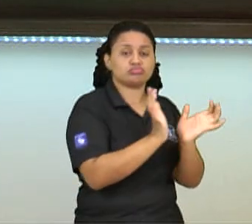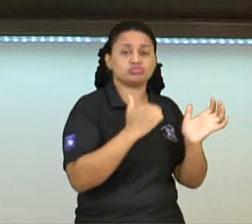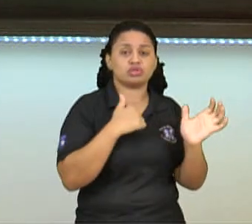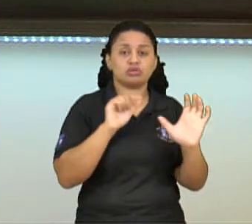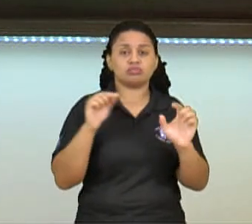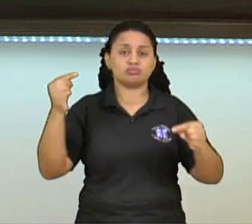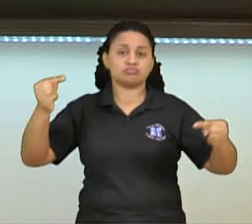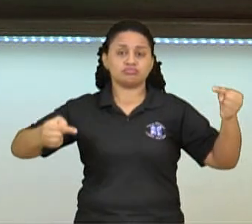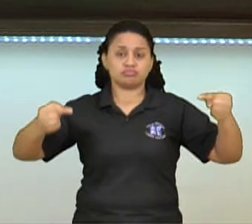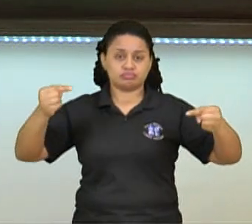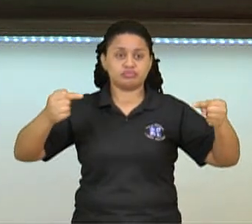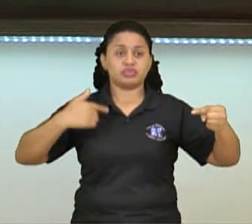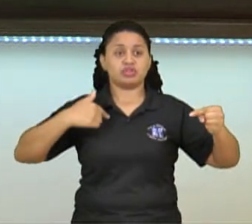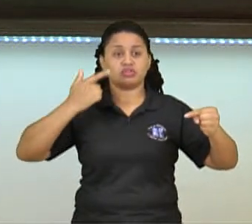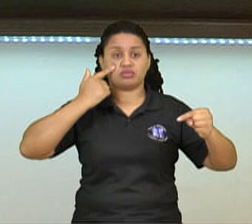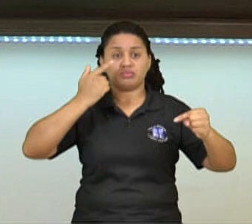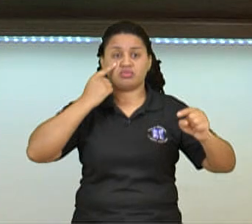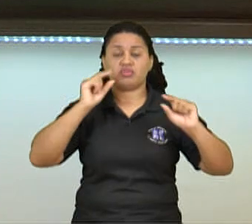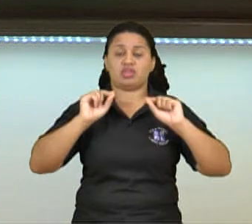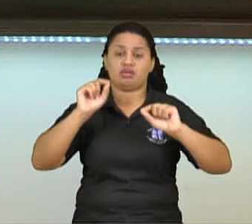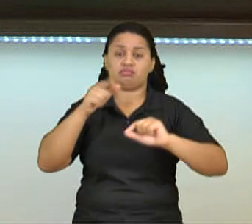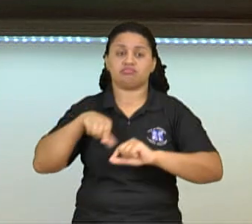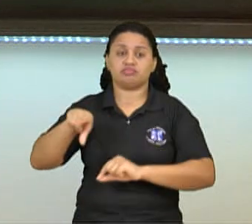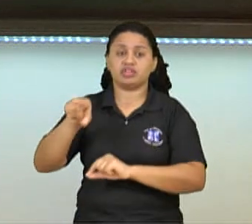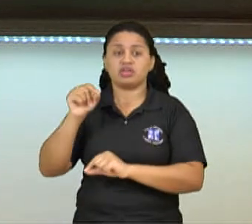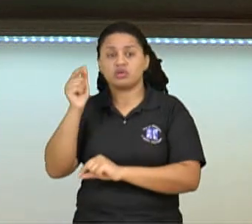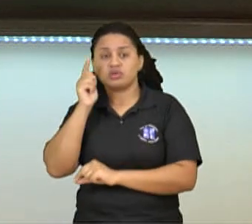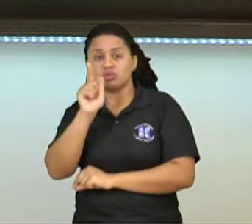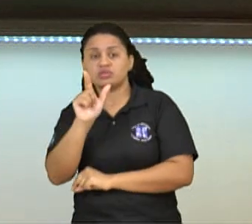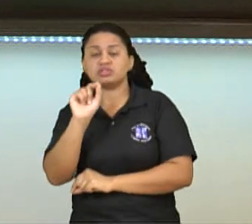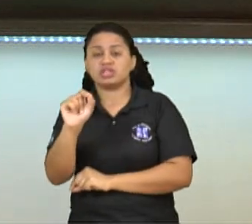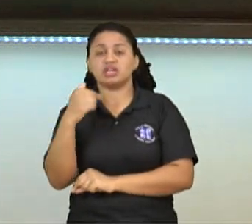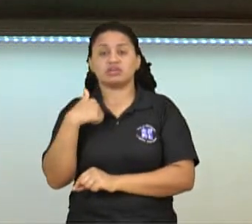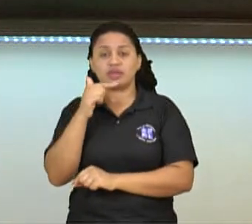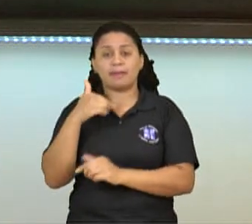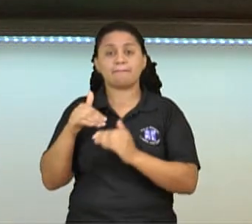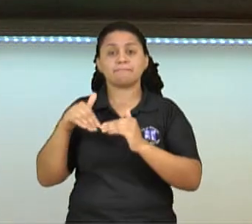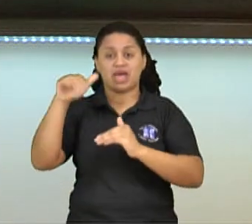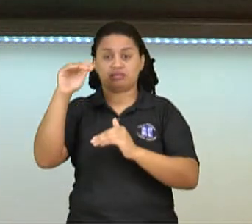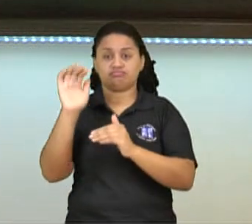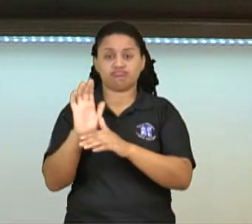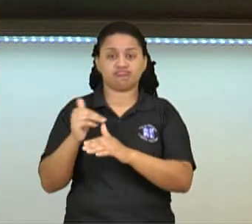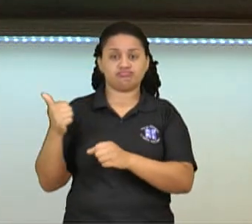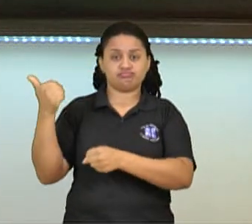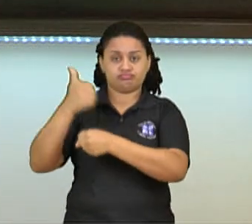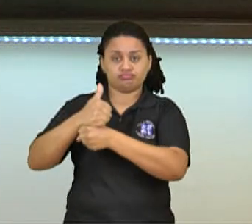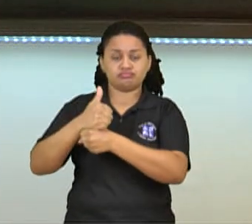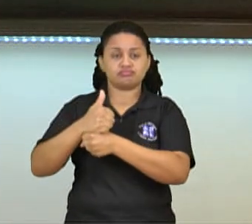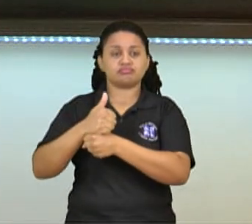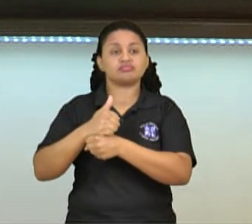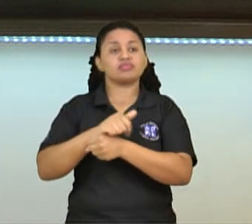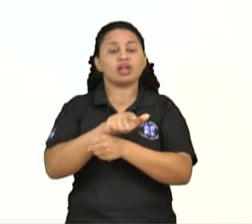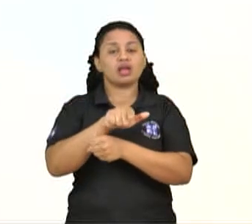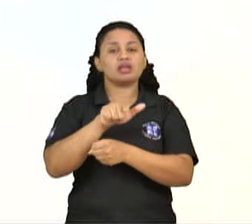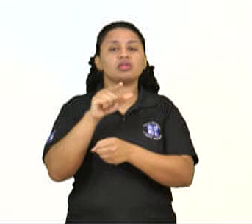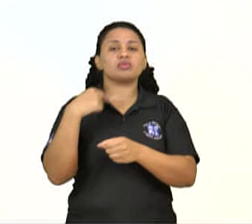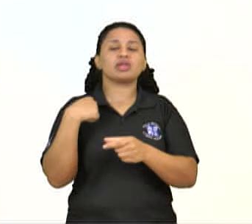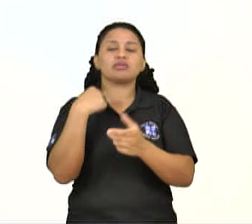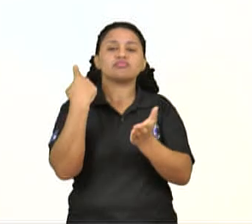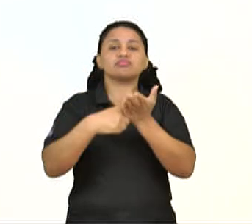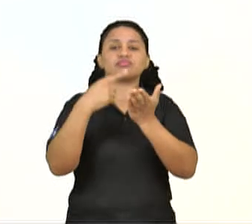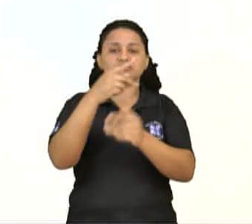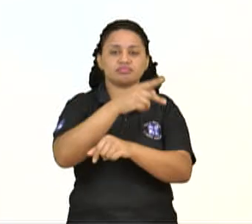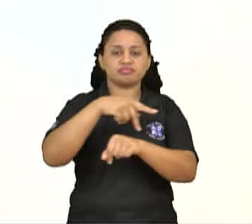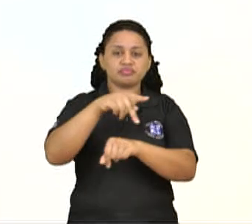jacobinos, com a figura de Robespierre, vão conseguir alcançar a liderança. E a Convenção, ela passa então